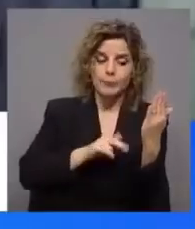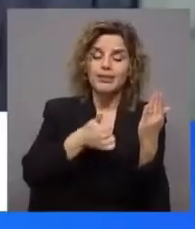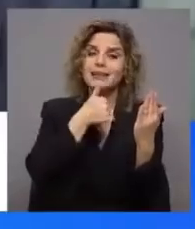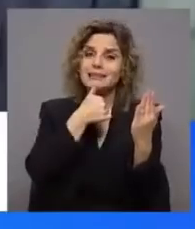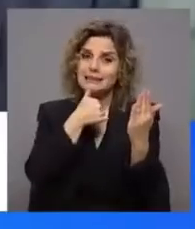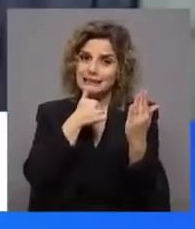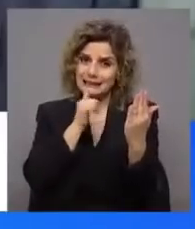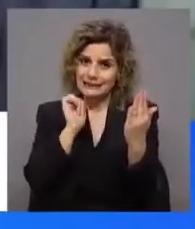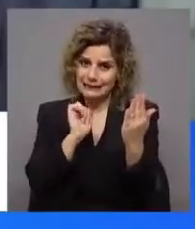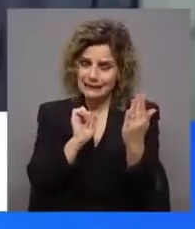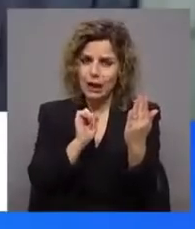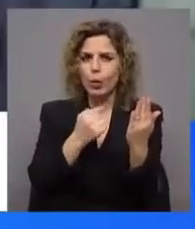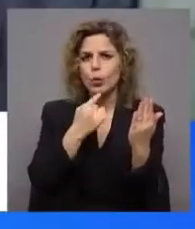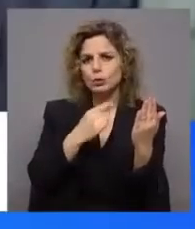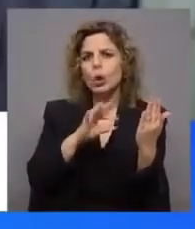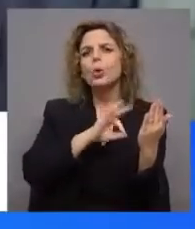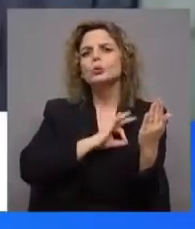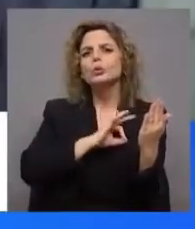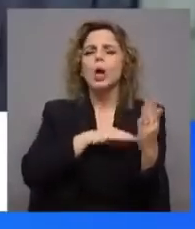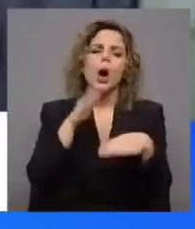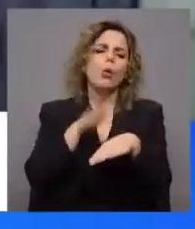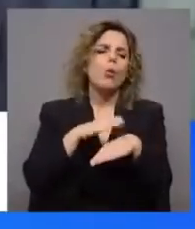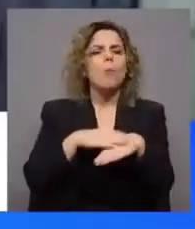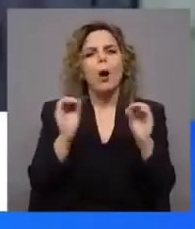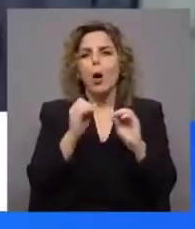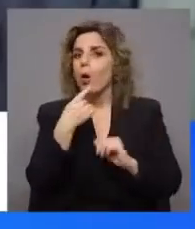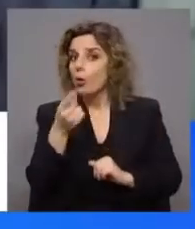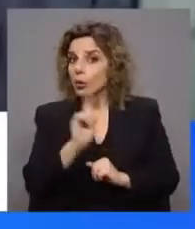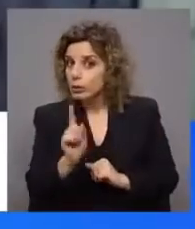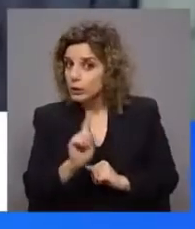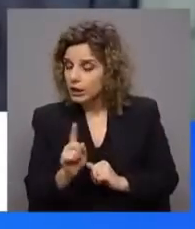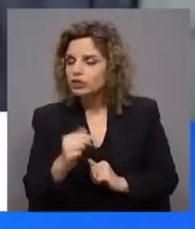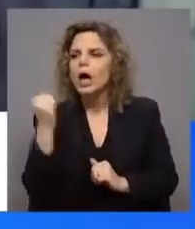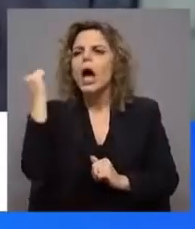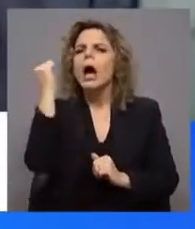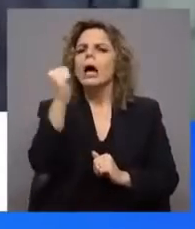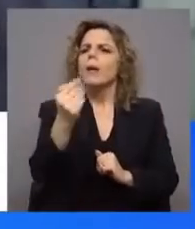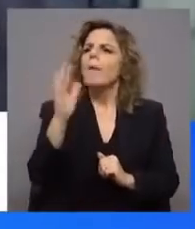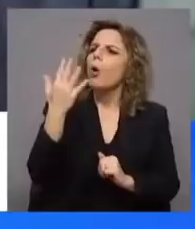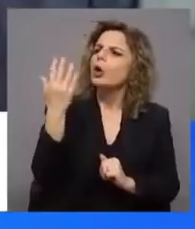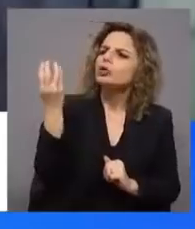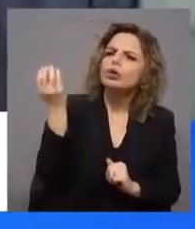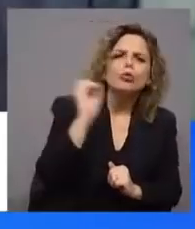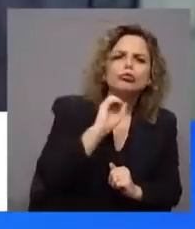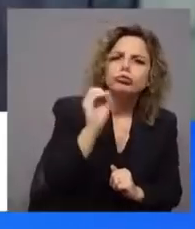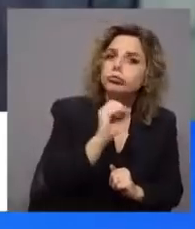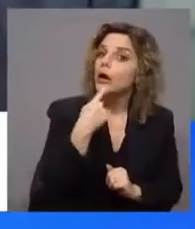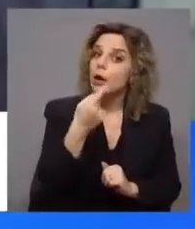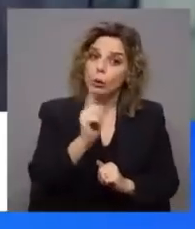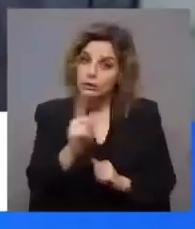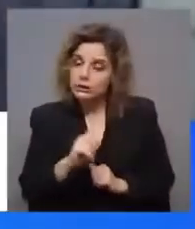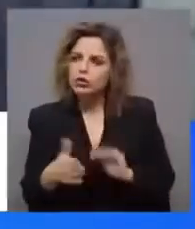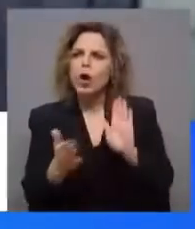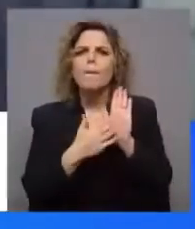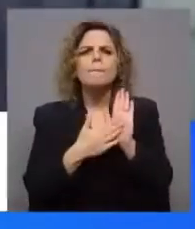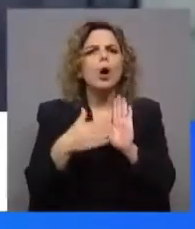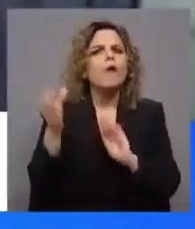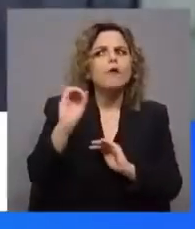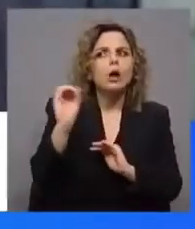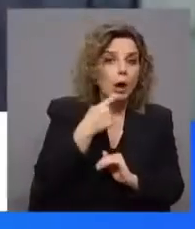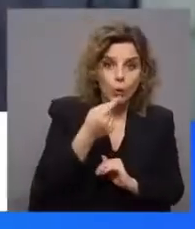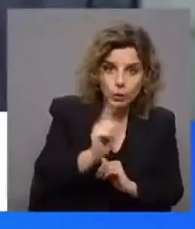decisões, nenhuma delas afirma que o senhor é inocente ou afirma que os crimes não ocorreram ou que as provas não existem ou que as provas são